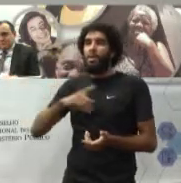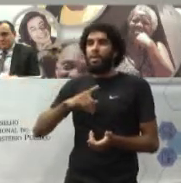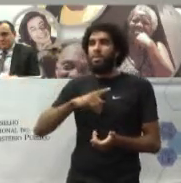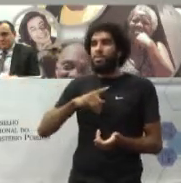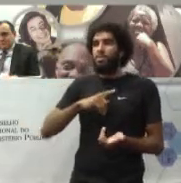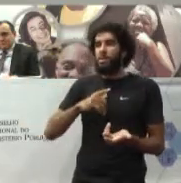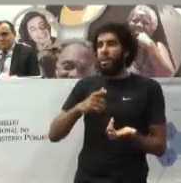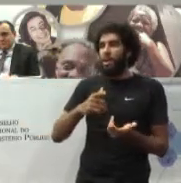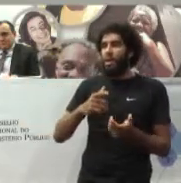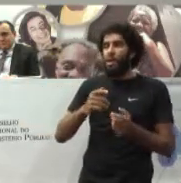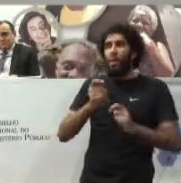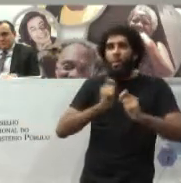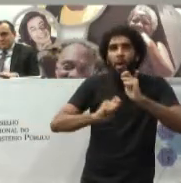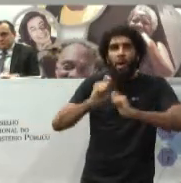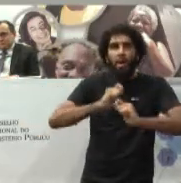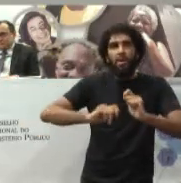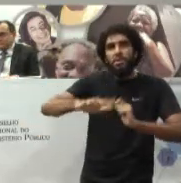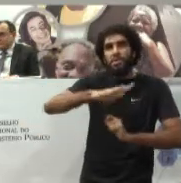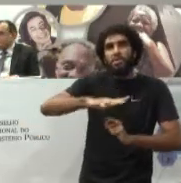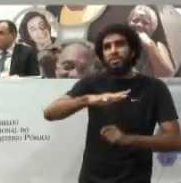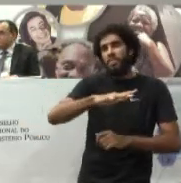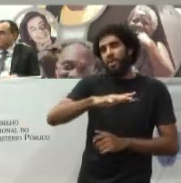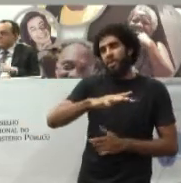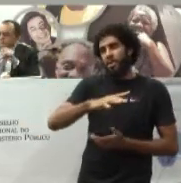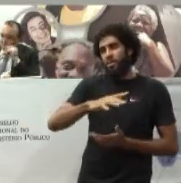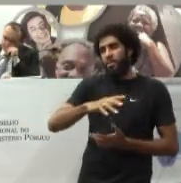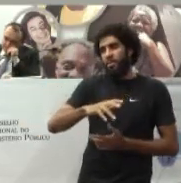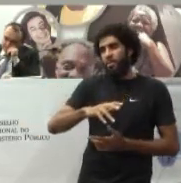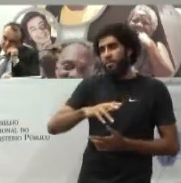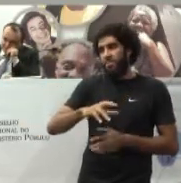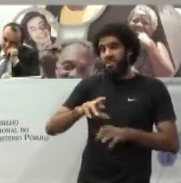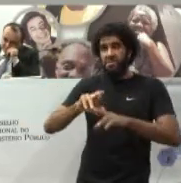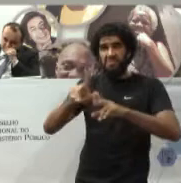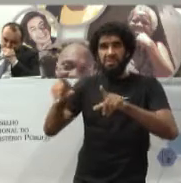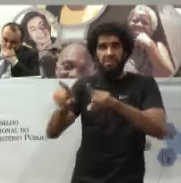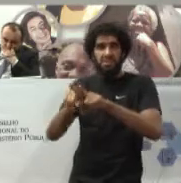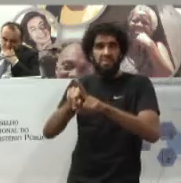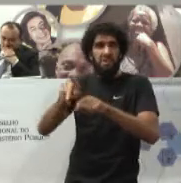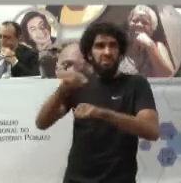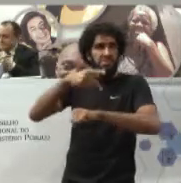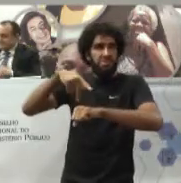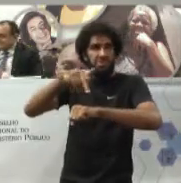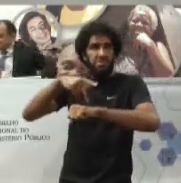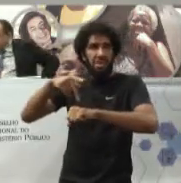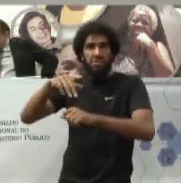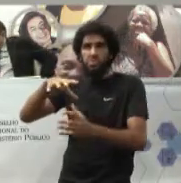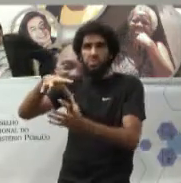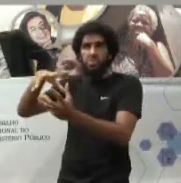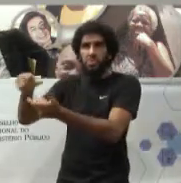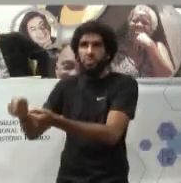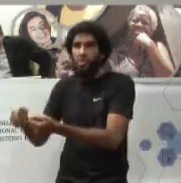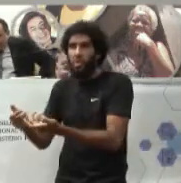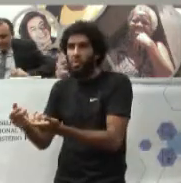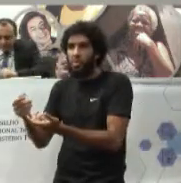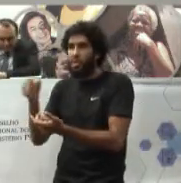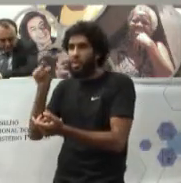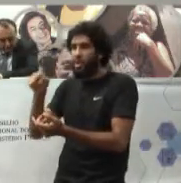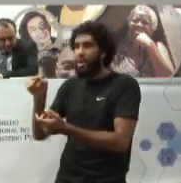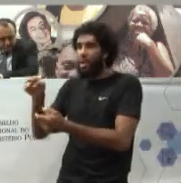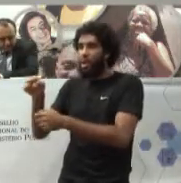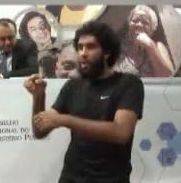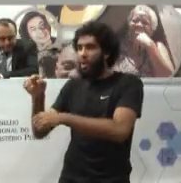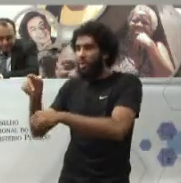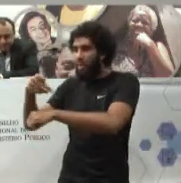relação econômica de mercado diferente à de vários outros países do mundo aonde o estado